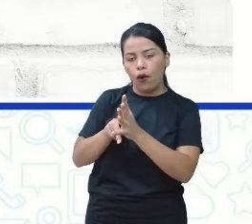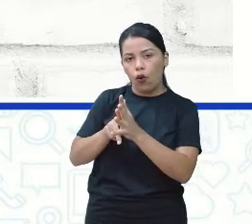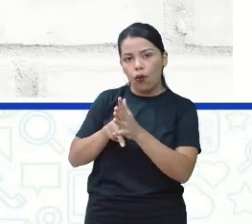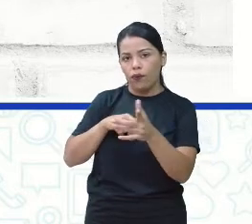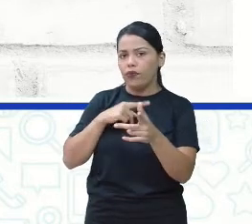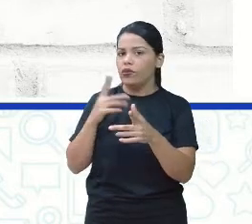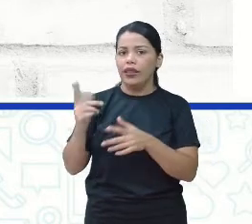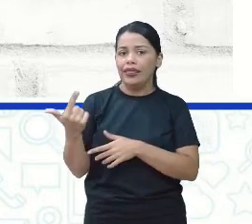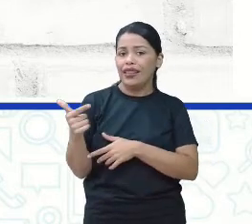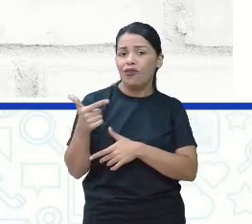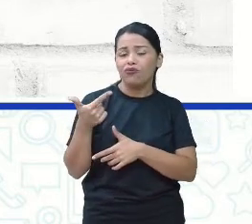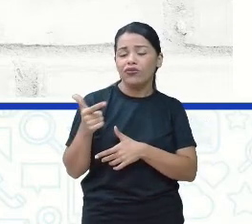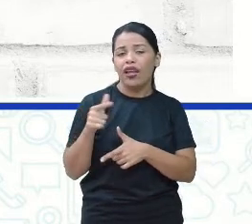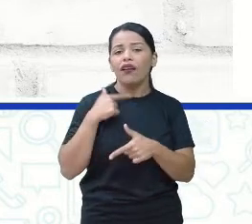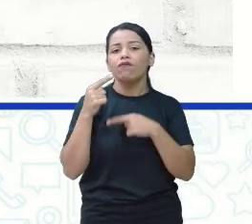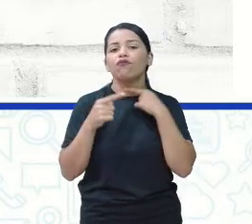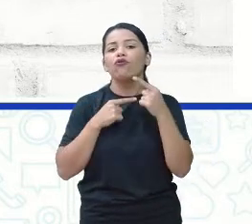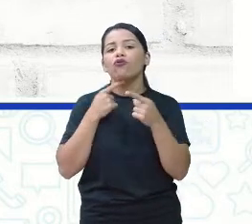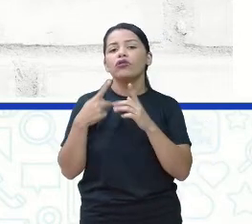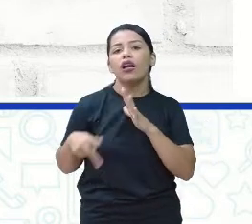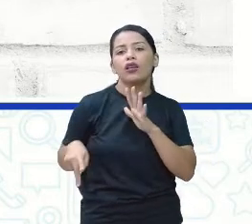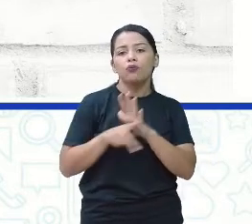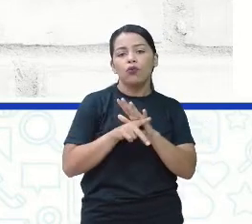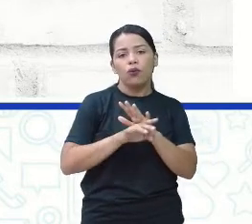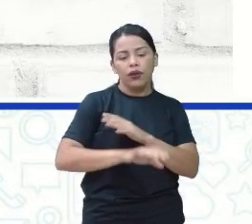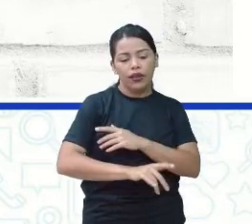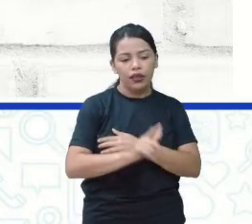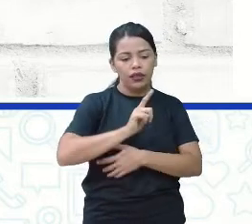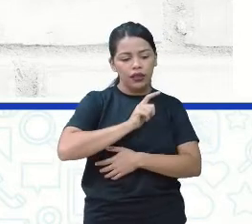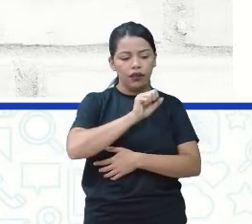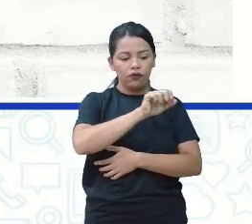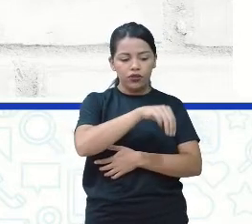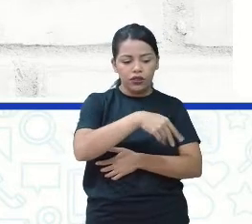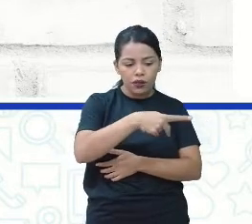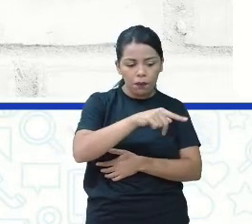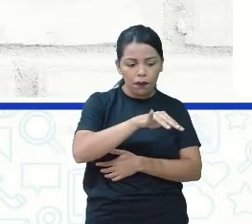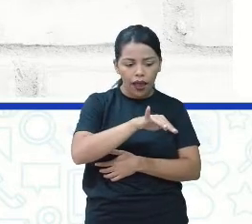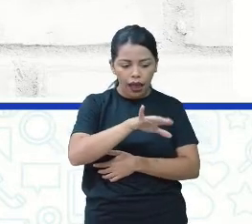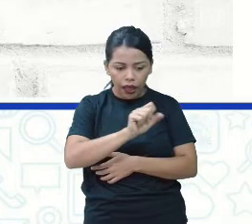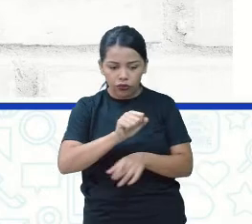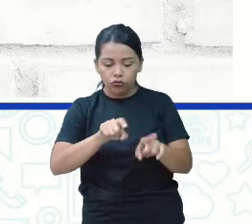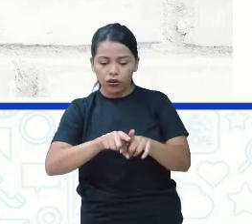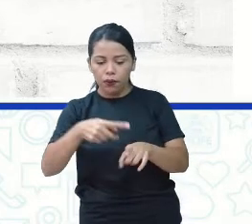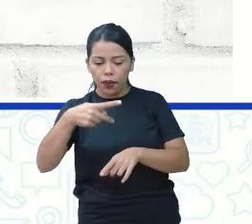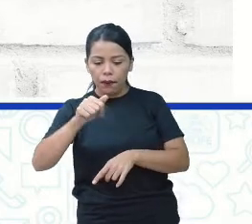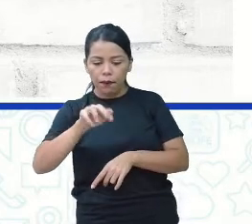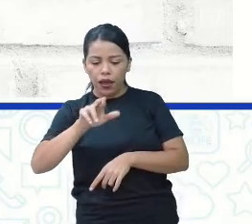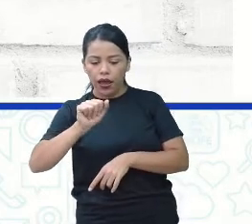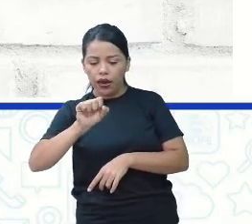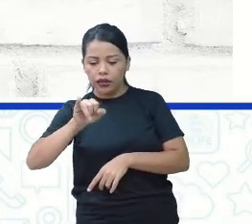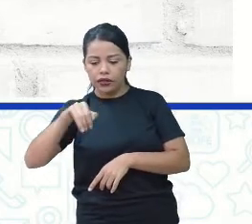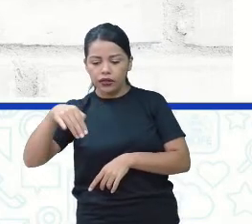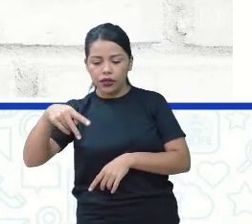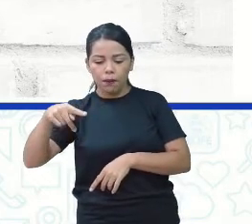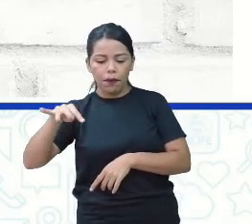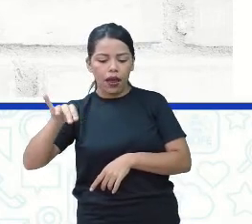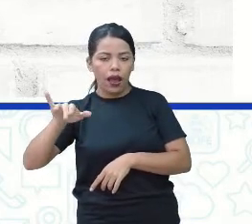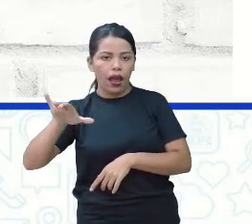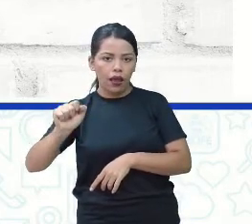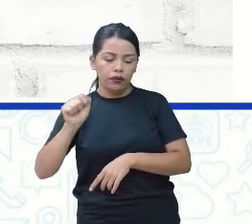estamos diante do simpático e parasimpático que nós brincamos há pouco tempo aí com a professora Cláudia. O simpático, ele